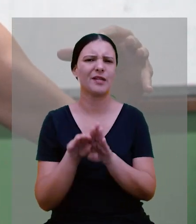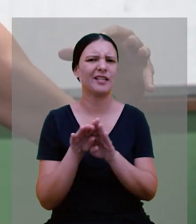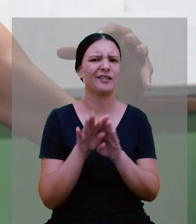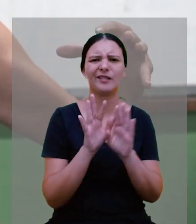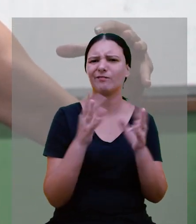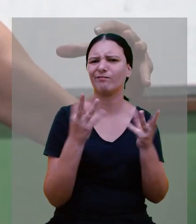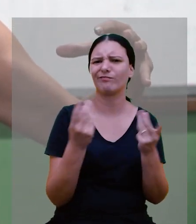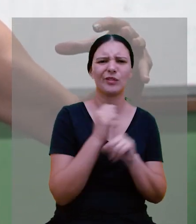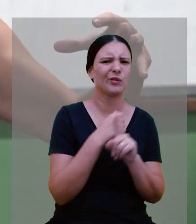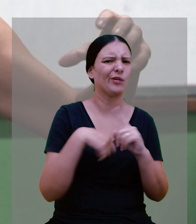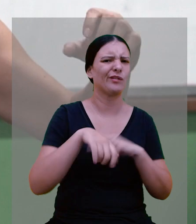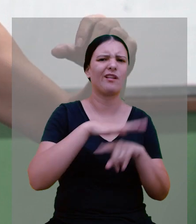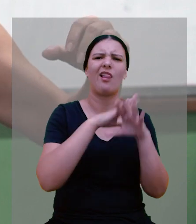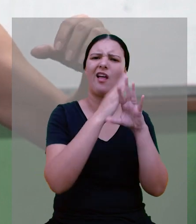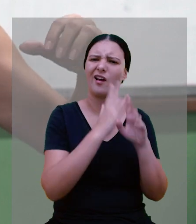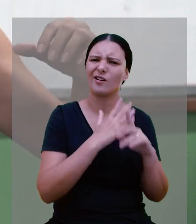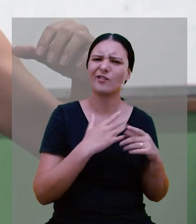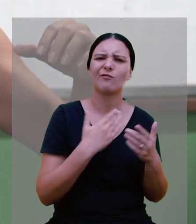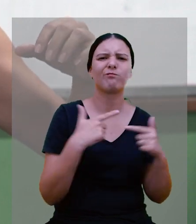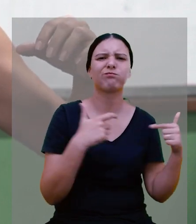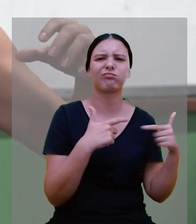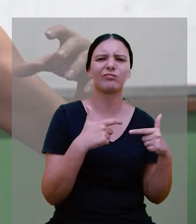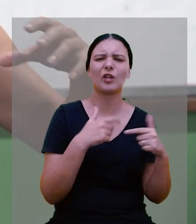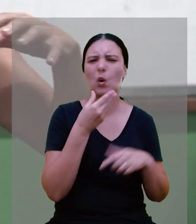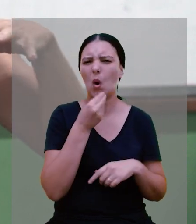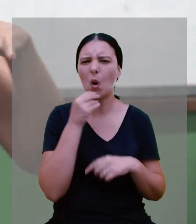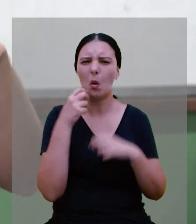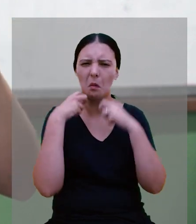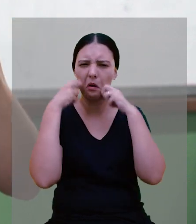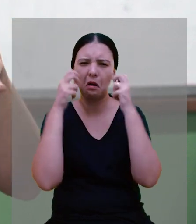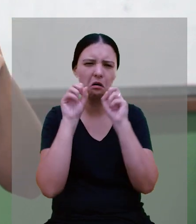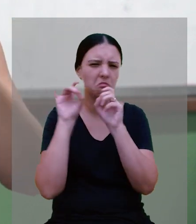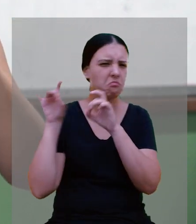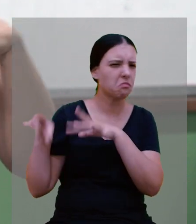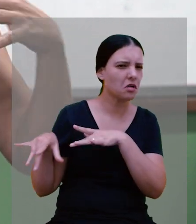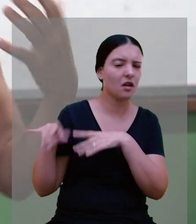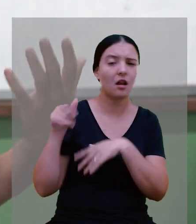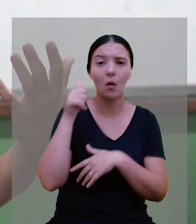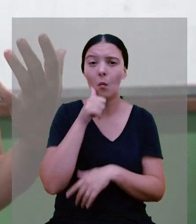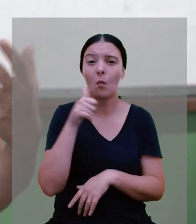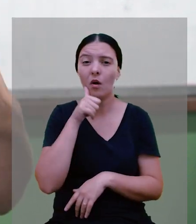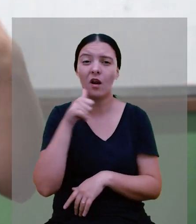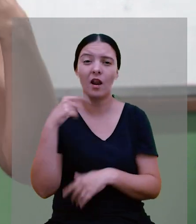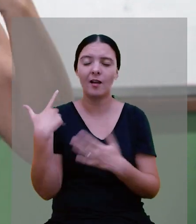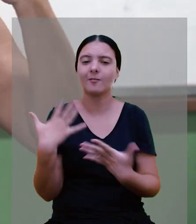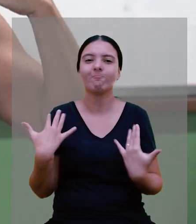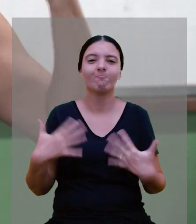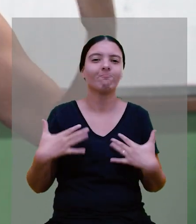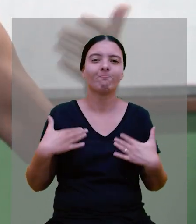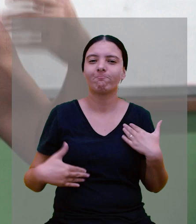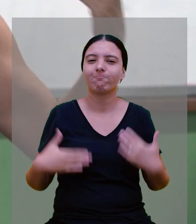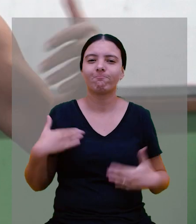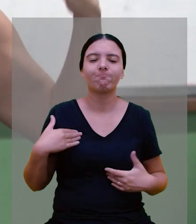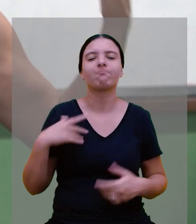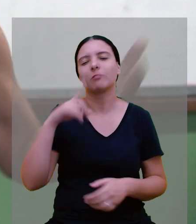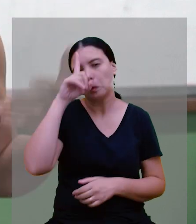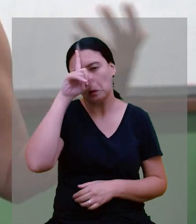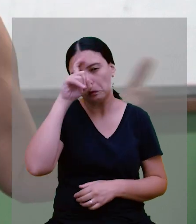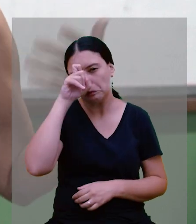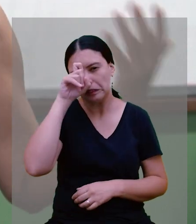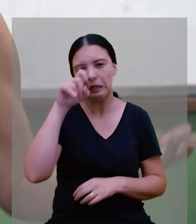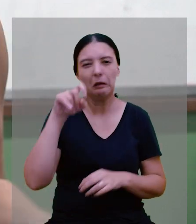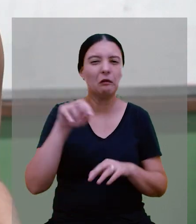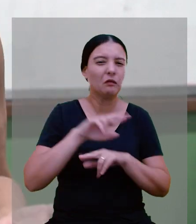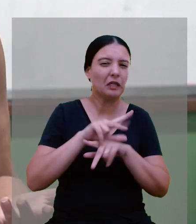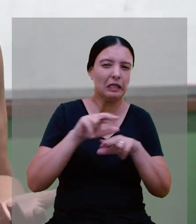aquela sociedade. Então os homens vão embora envergonhados, as mulheres ficam feridas, tem muitos hospitais no Congo só para